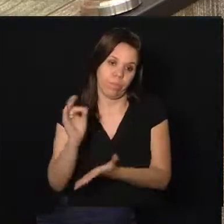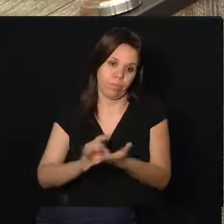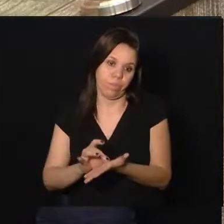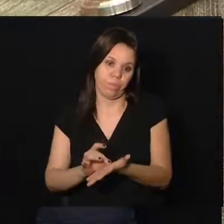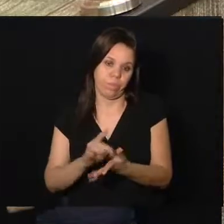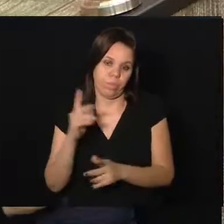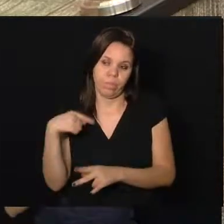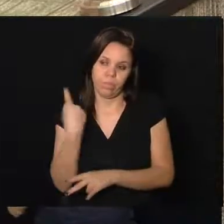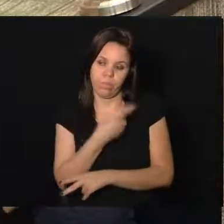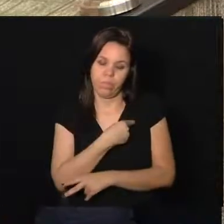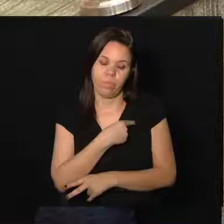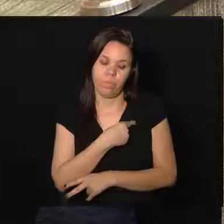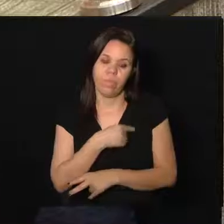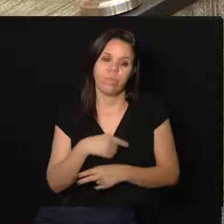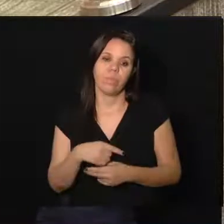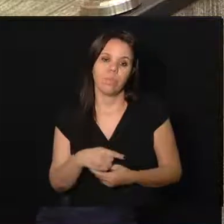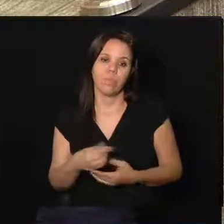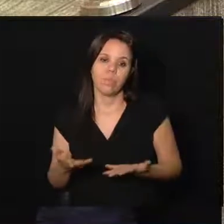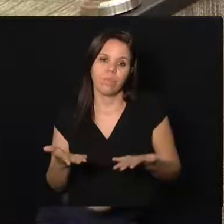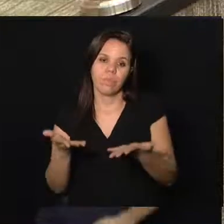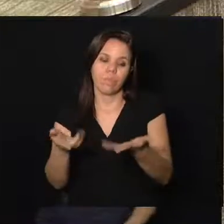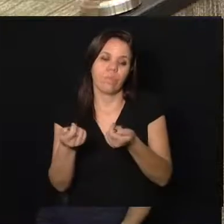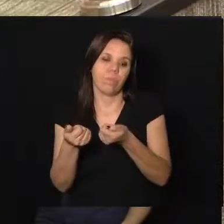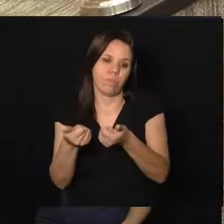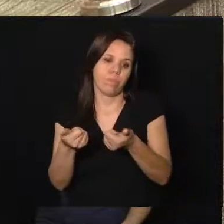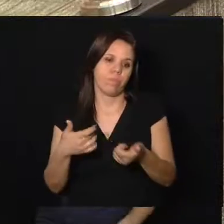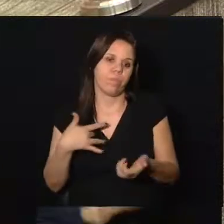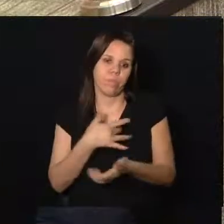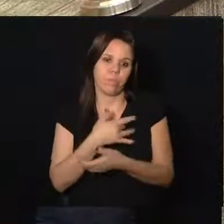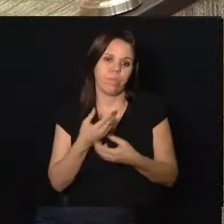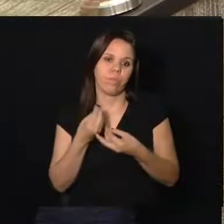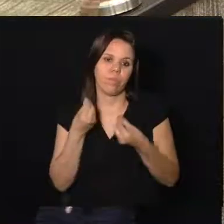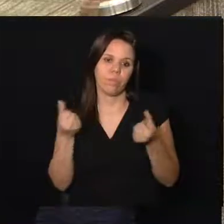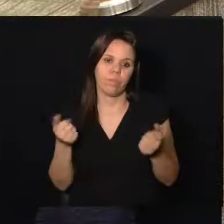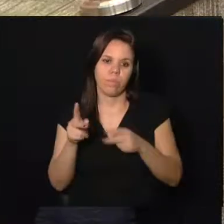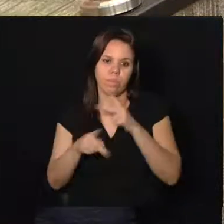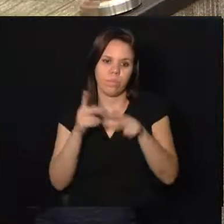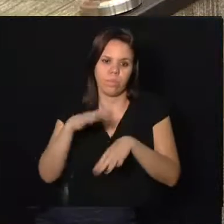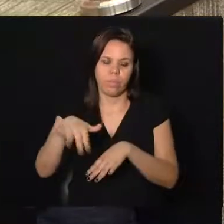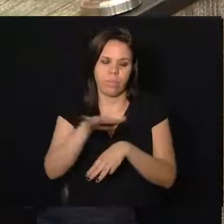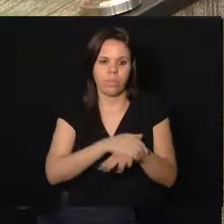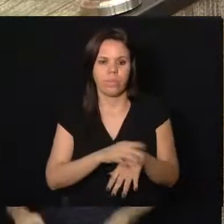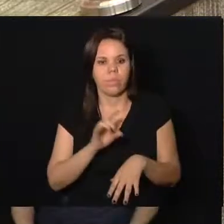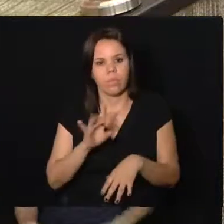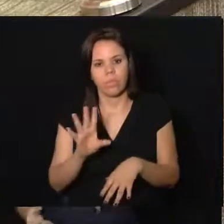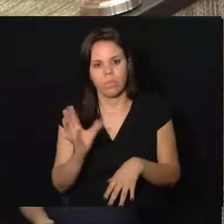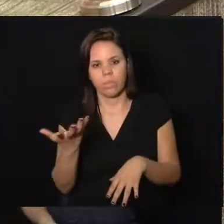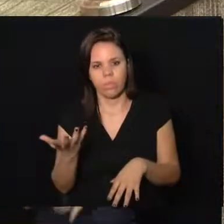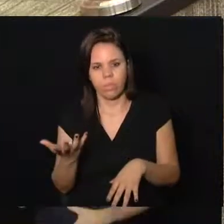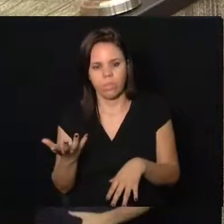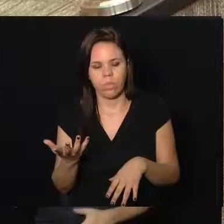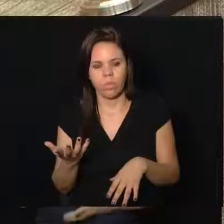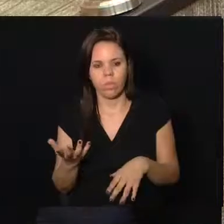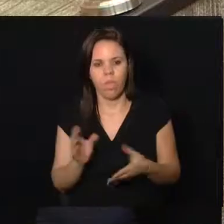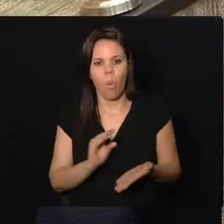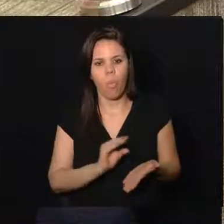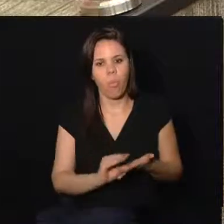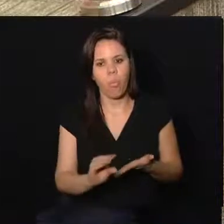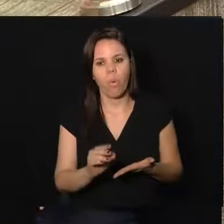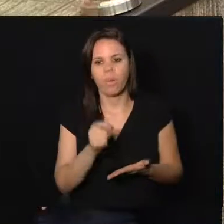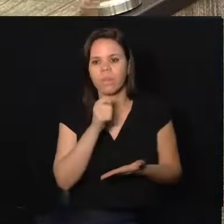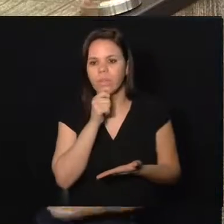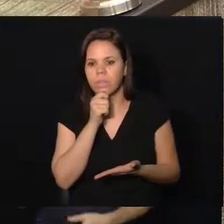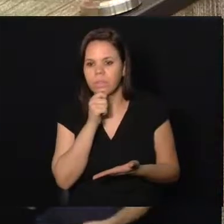de fato, oferecer saúde de qualidade para a população. Com isso só acontece com recursos, não acontecerá